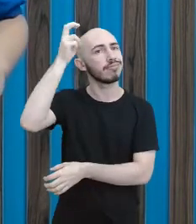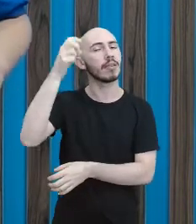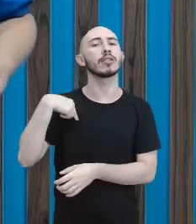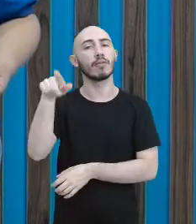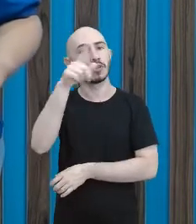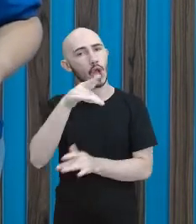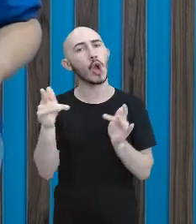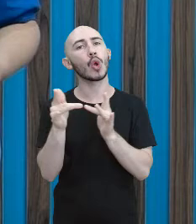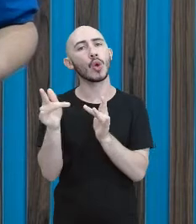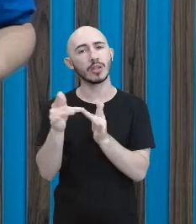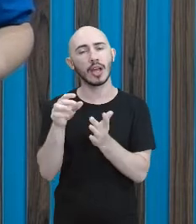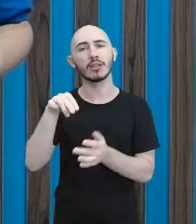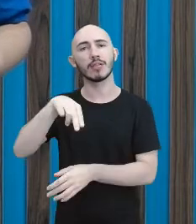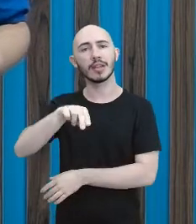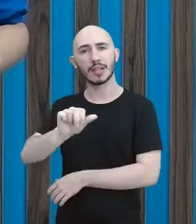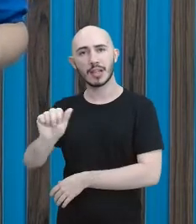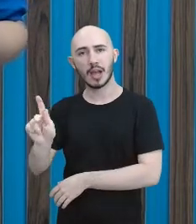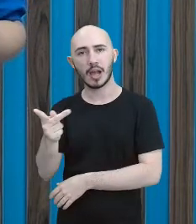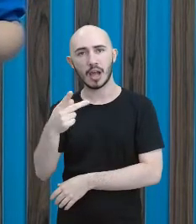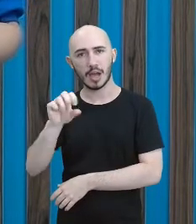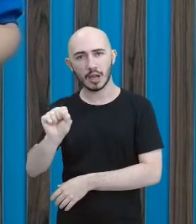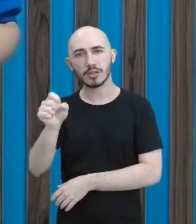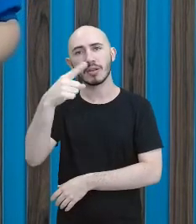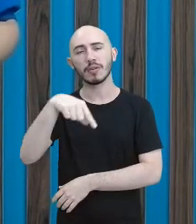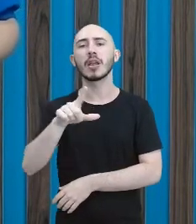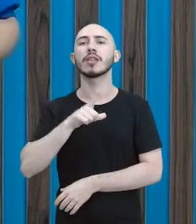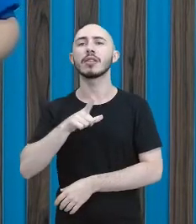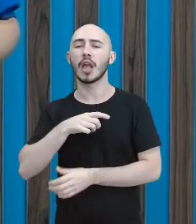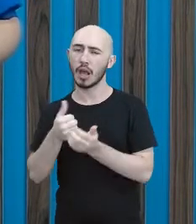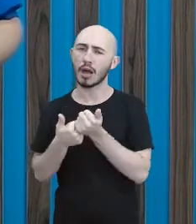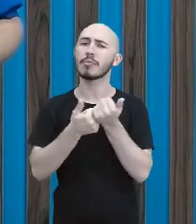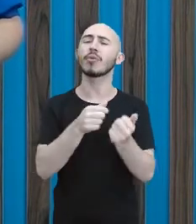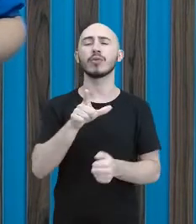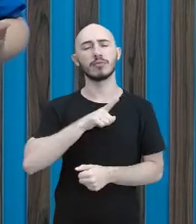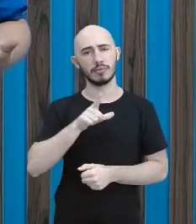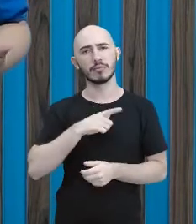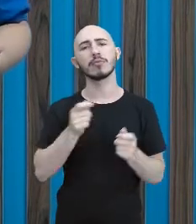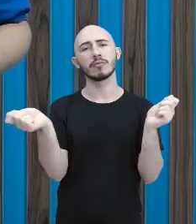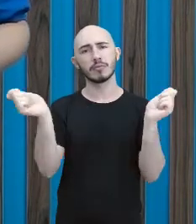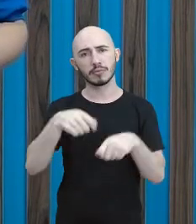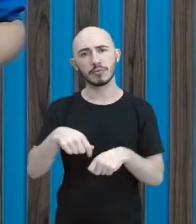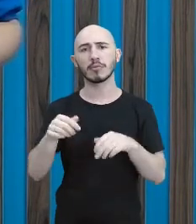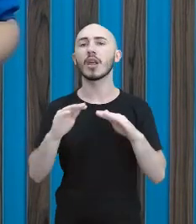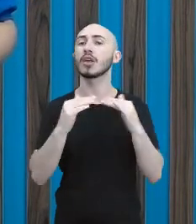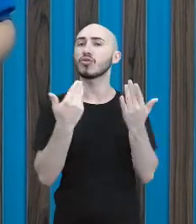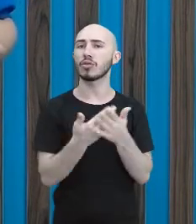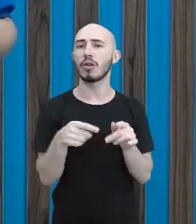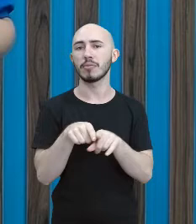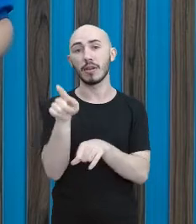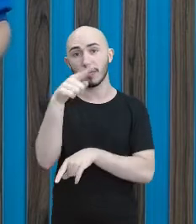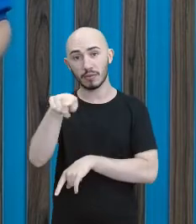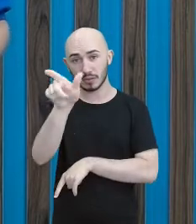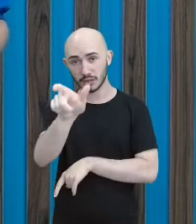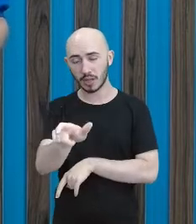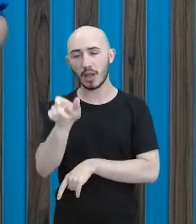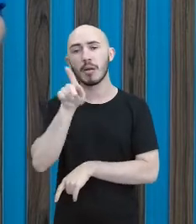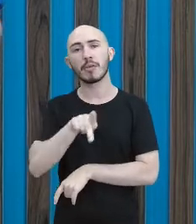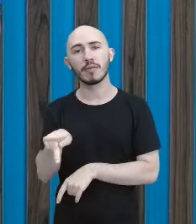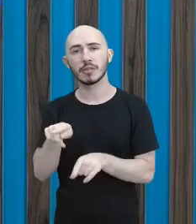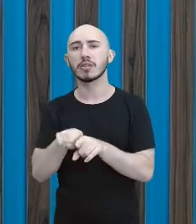entre em contato com o NAAS, não é, que você vai ter esse suporte enquanto escola, enquanto professor, e a família